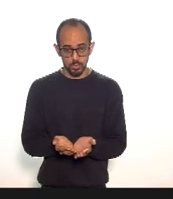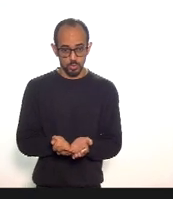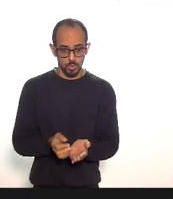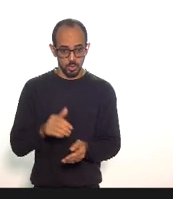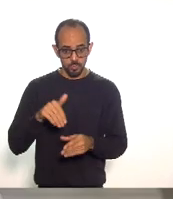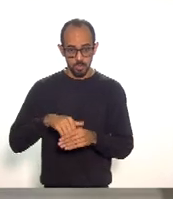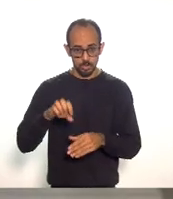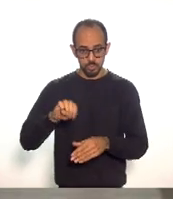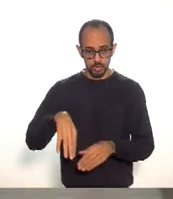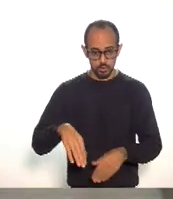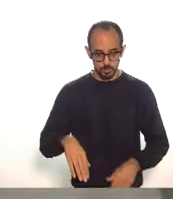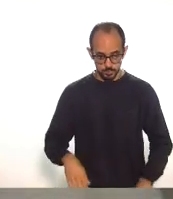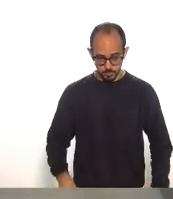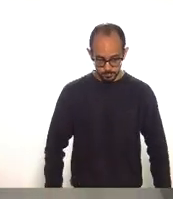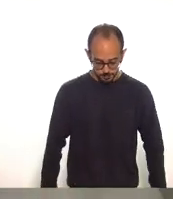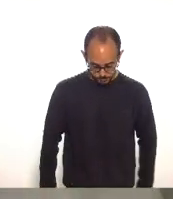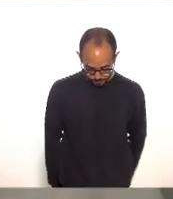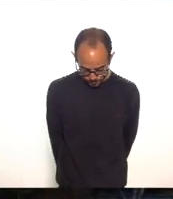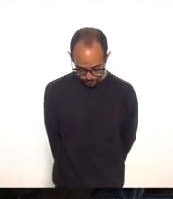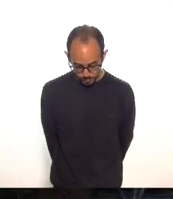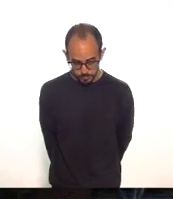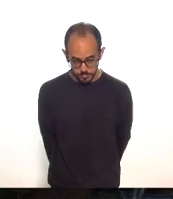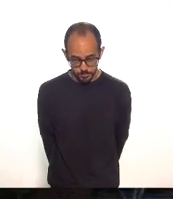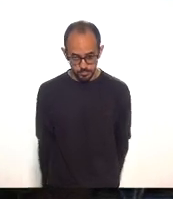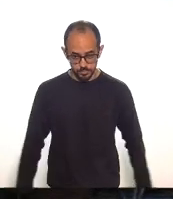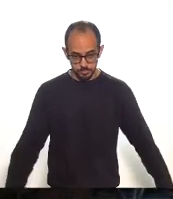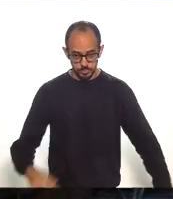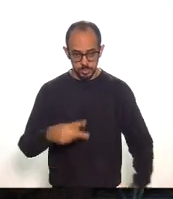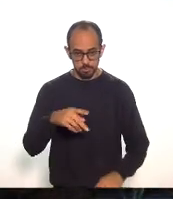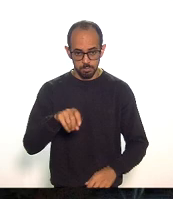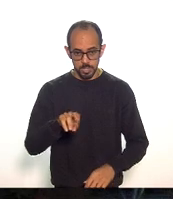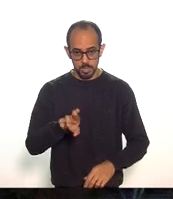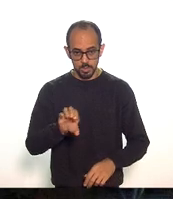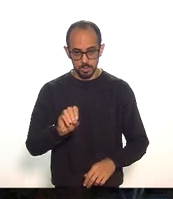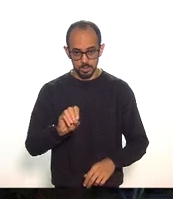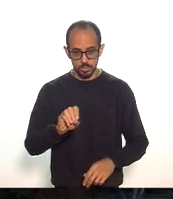Voto sim, presidente. Deputado Pedro Brazão.